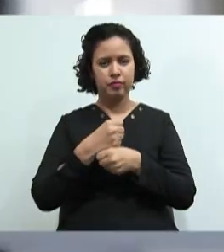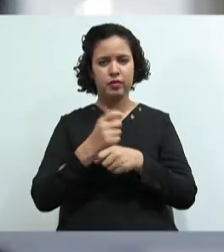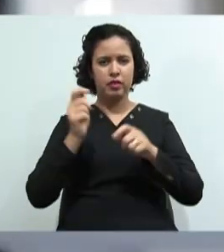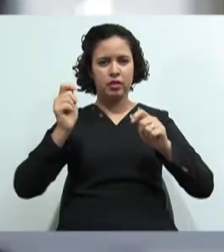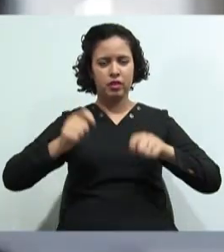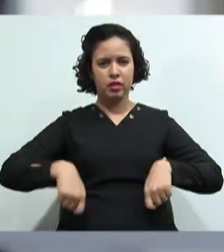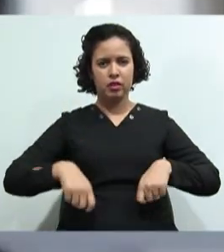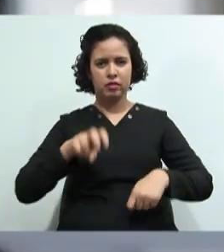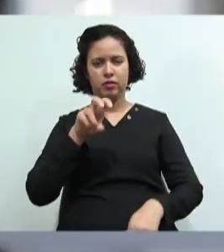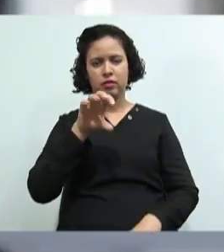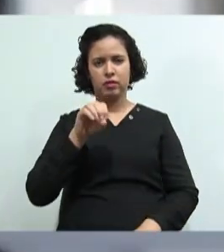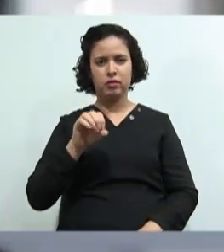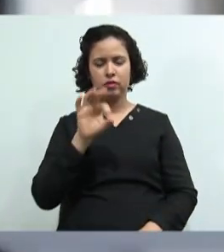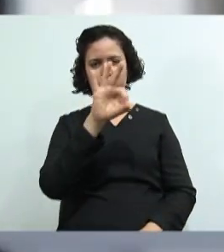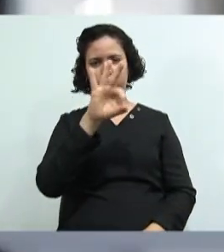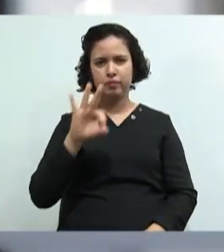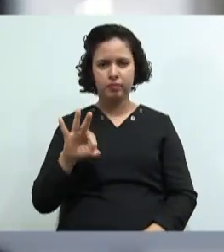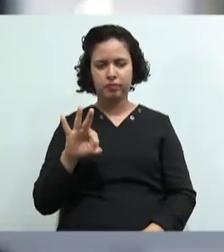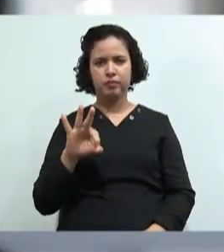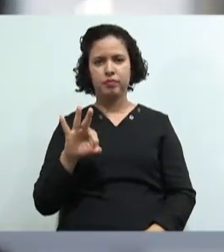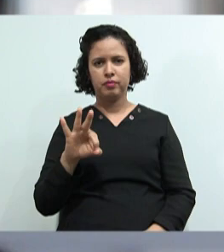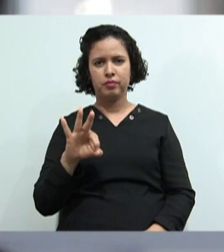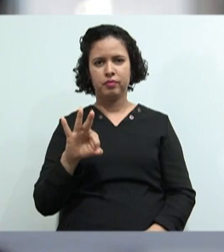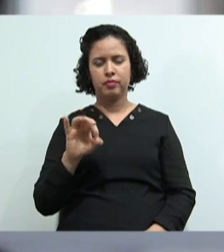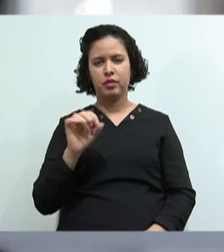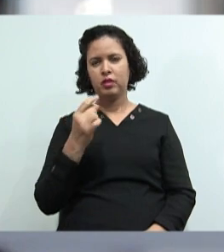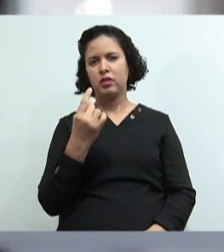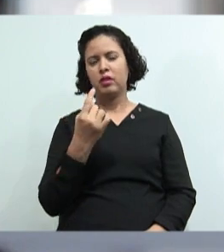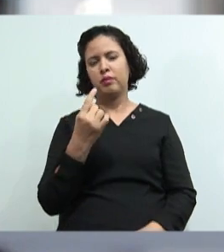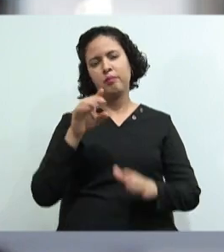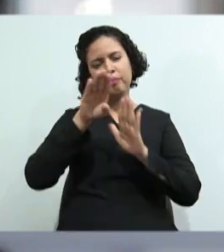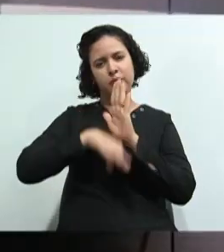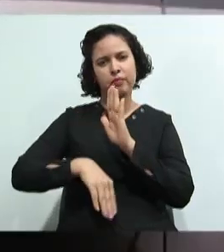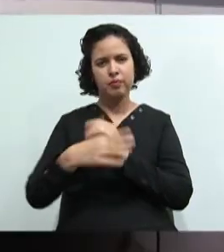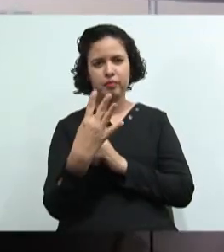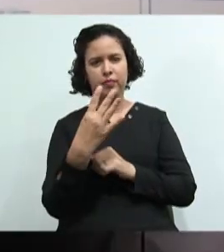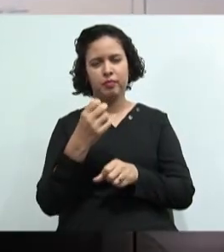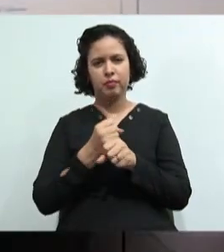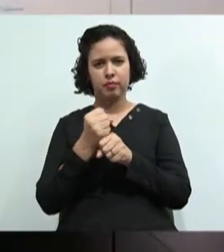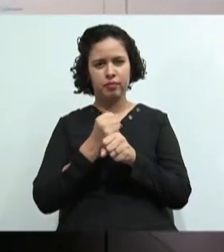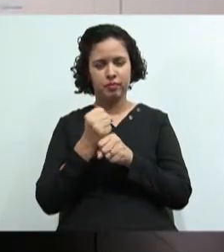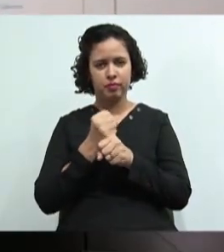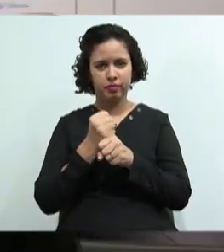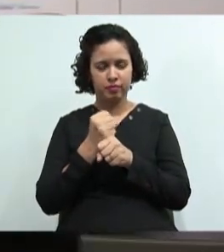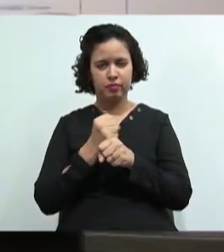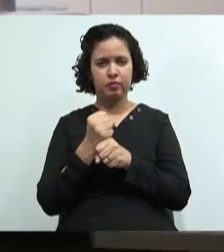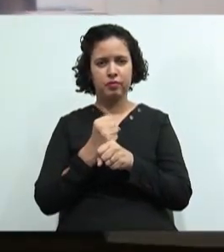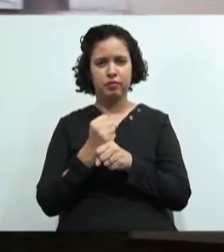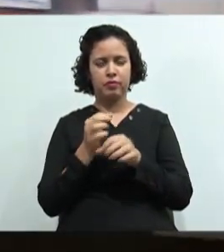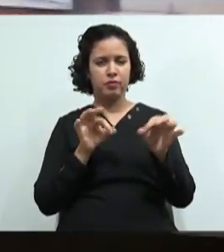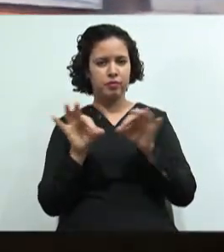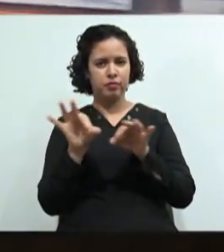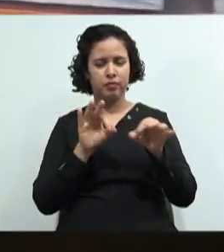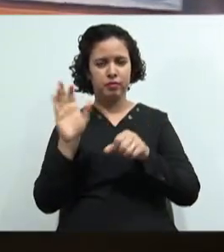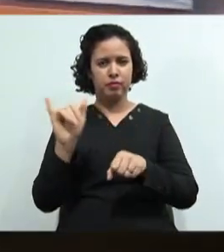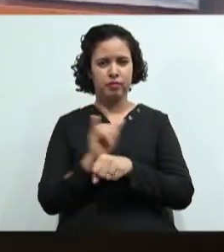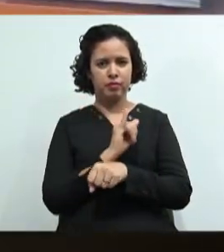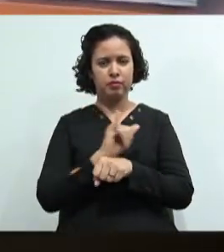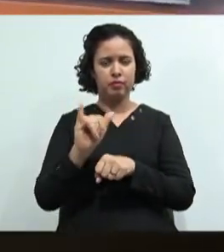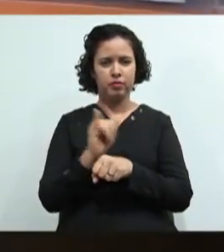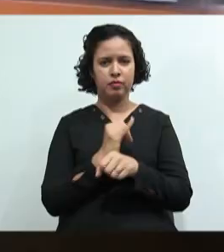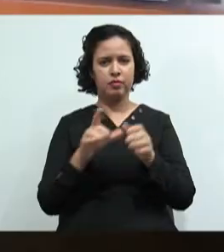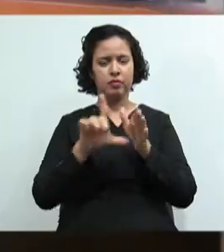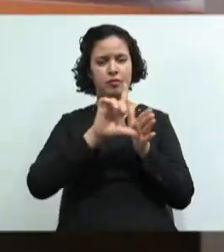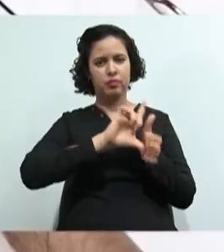a 50% nos estabelecimentos com menos de 4 anos. Mais da metade não realiza o planejamento estratégico antes do início